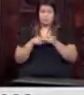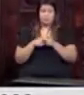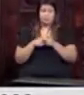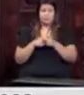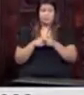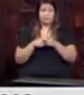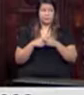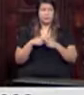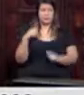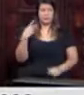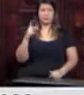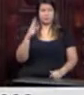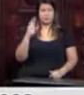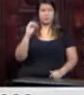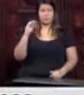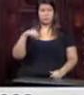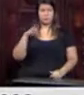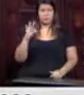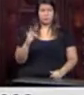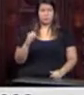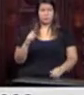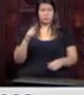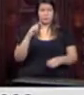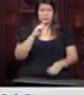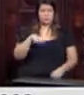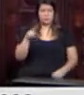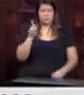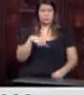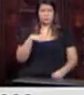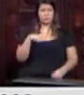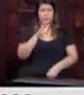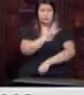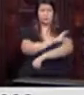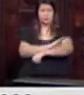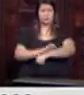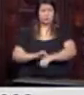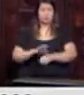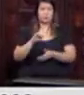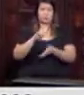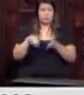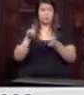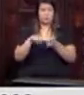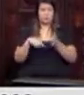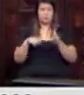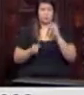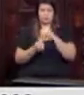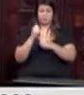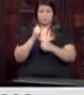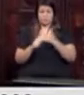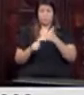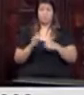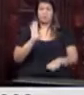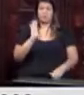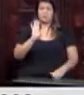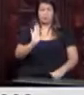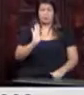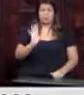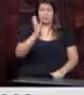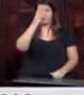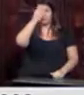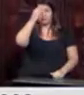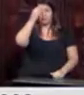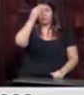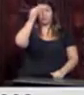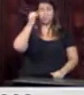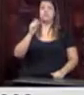lei do deputado Conte Bittencourt, excluímos o setor cultural, excluímos o setor esportivo, mas esquecemos de